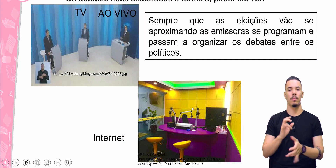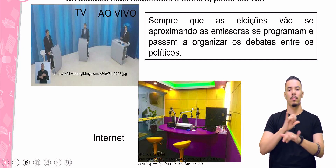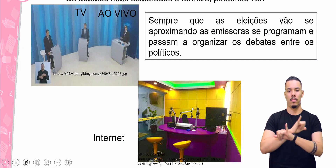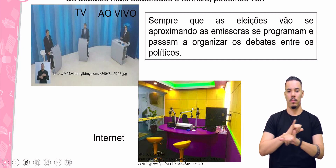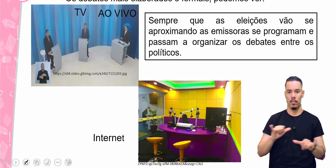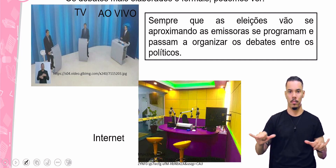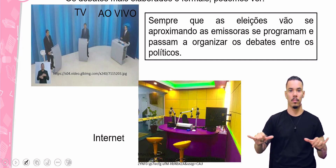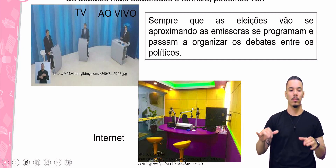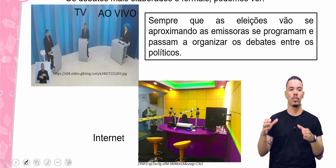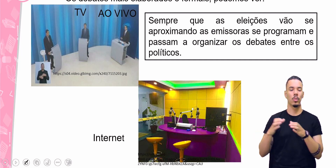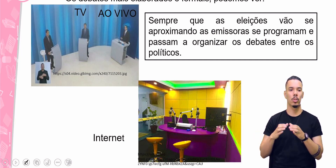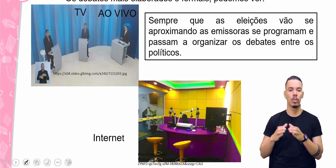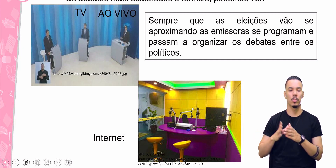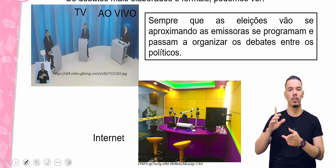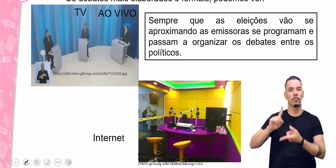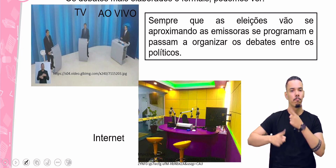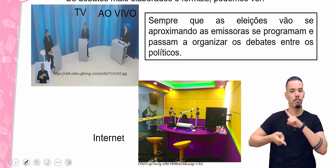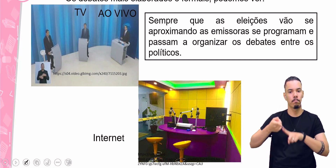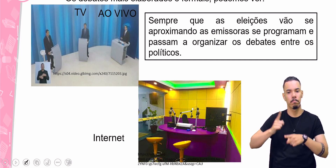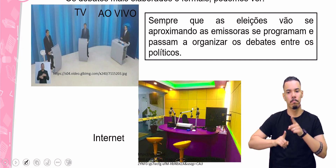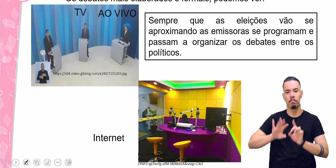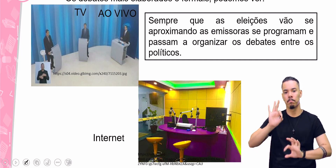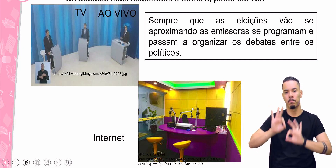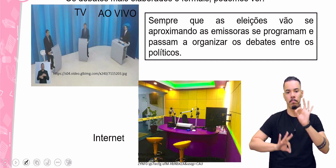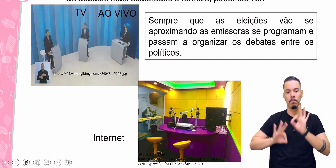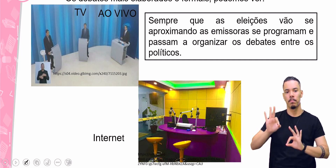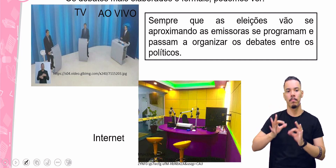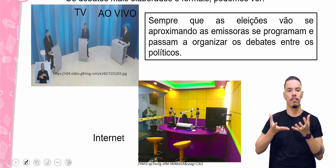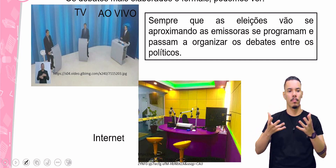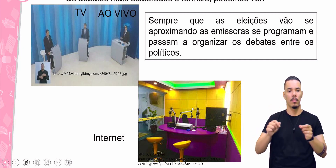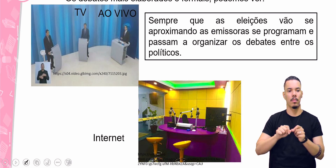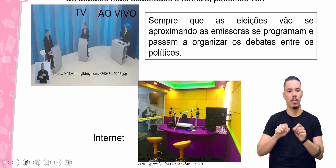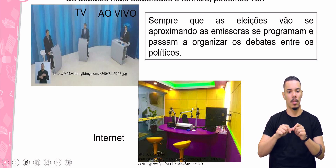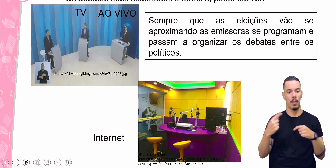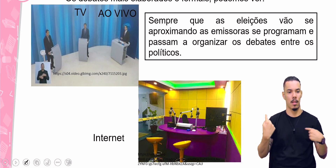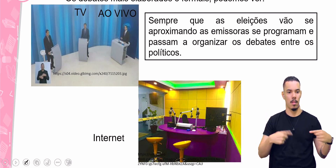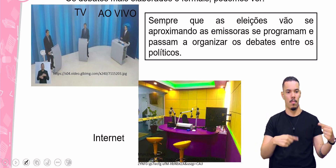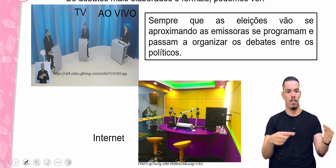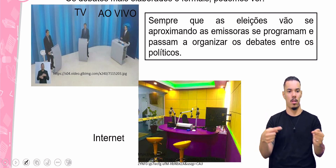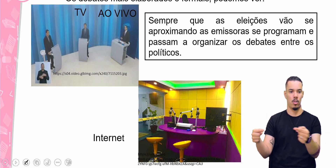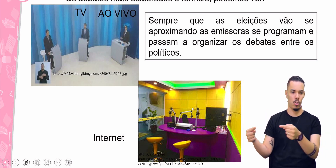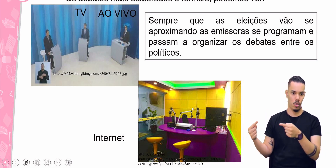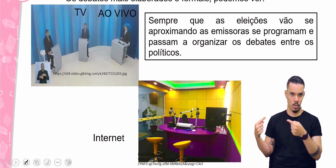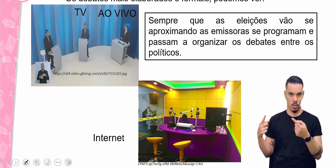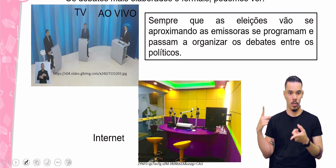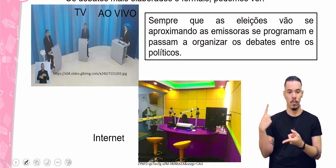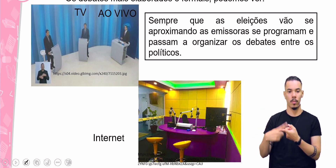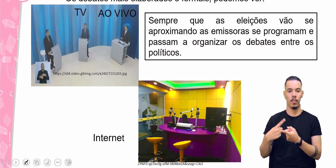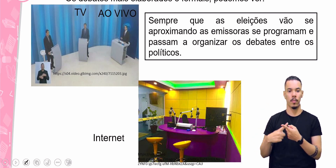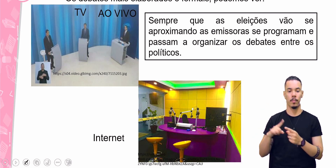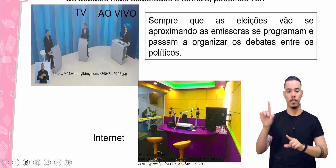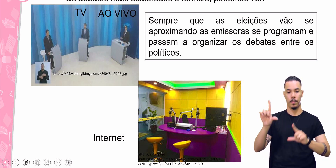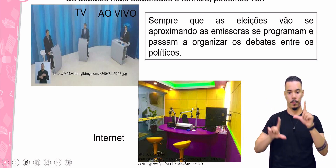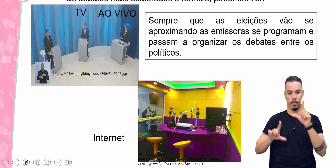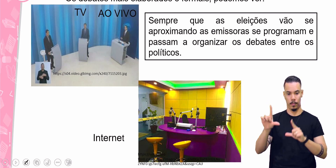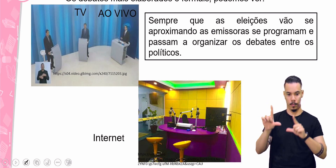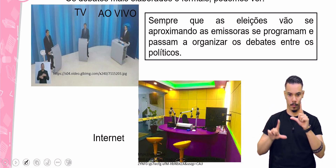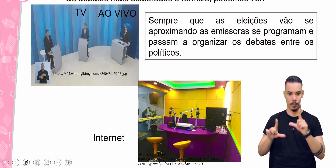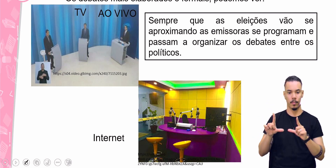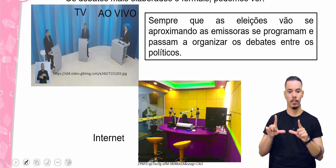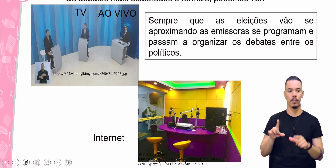emissoras se programam e passam a organizar os debates entre os políticos, né? Porque a televisão é um meio